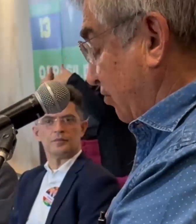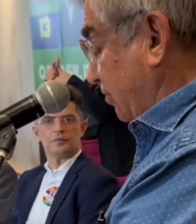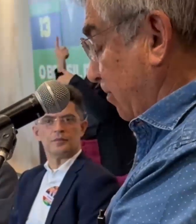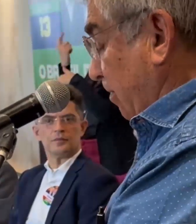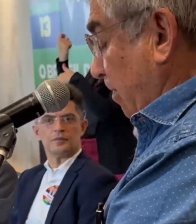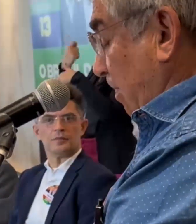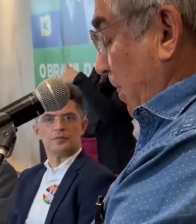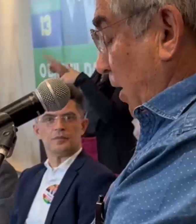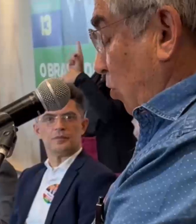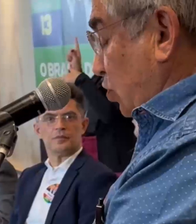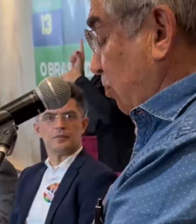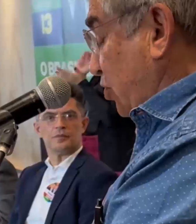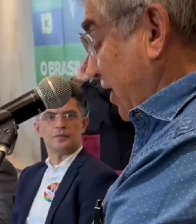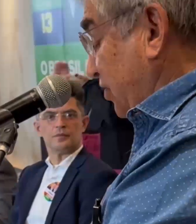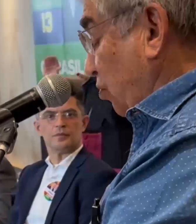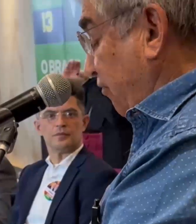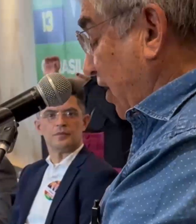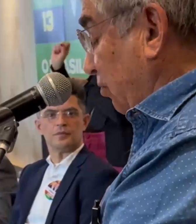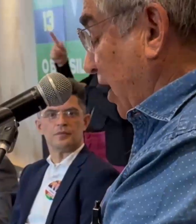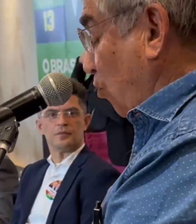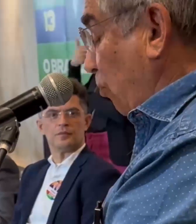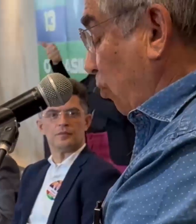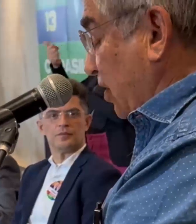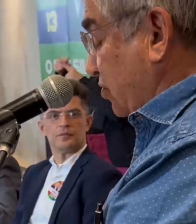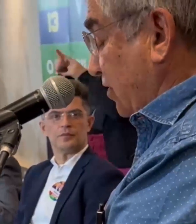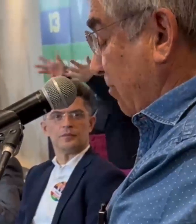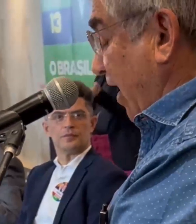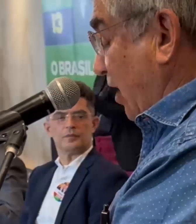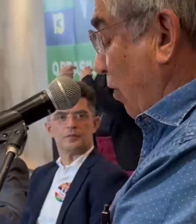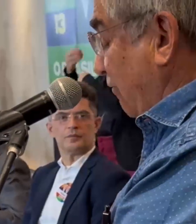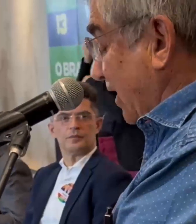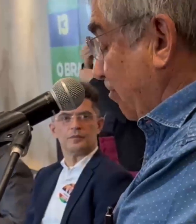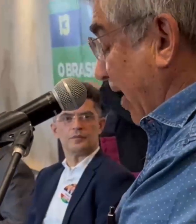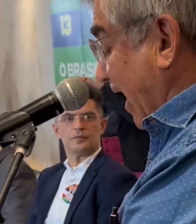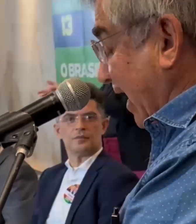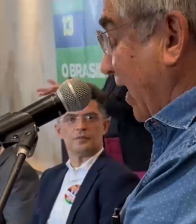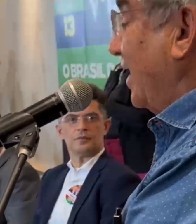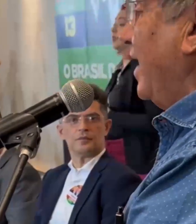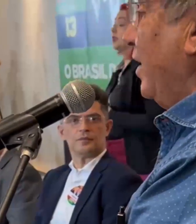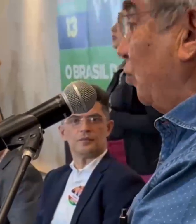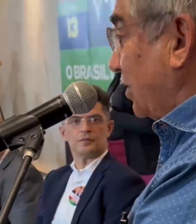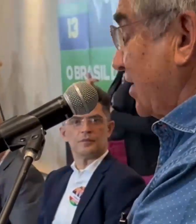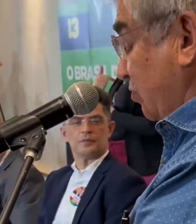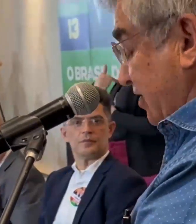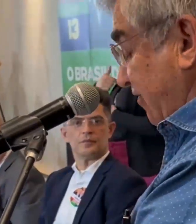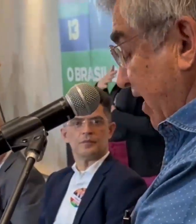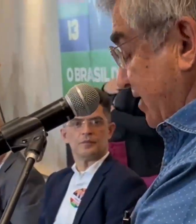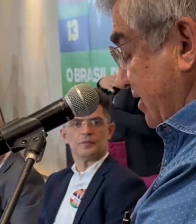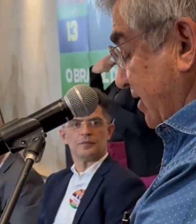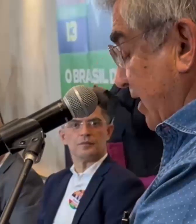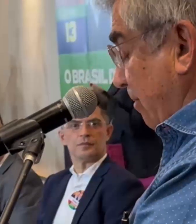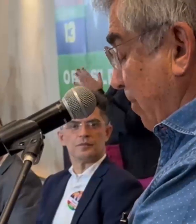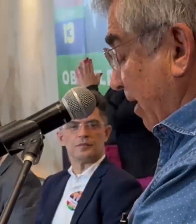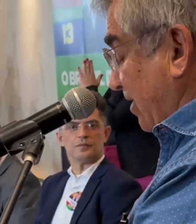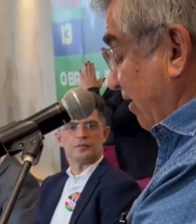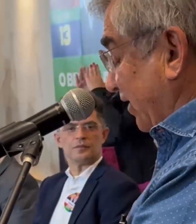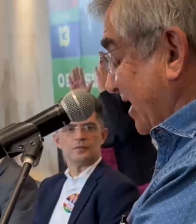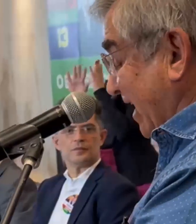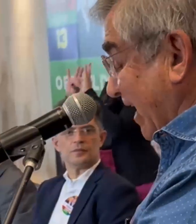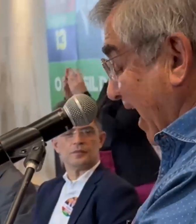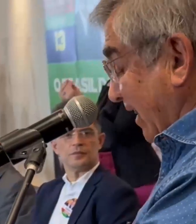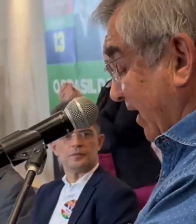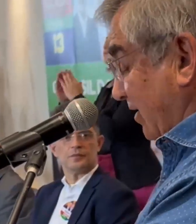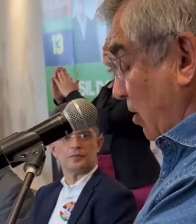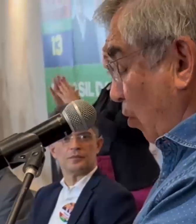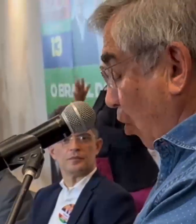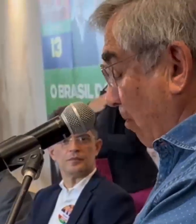ajuda do Estado nosso projeto de governo tem compromisso também com a vida plena em todas as suas fases para minha